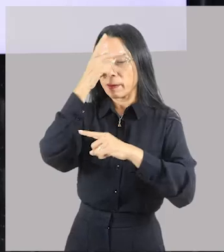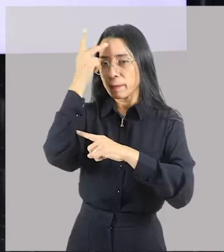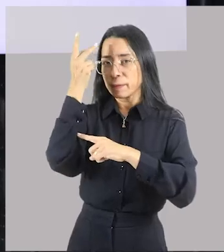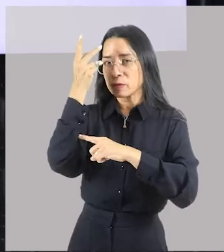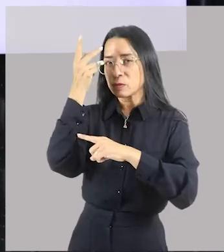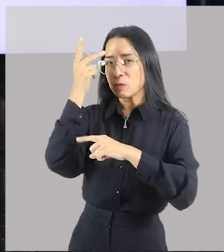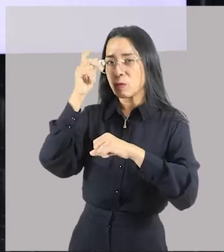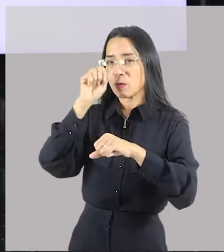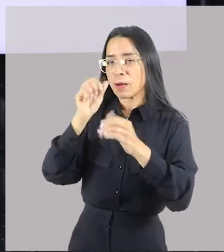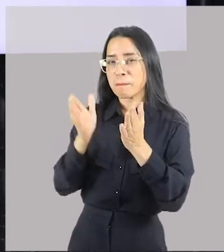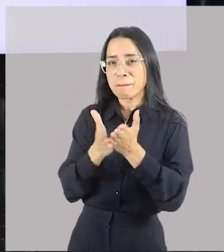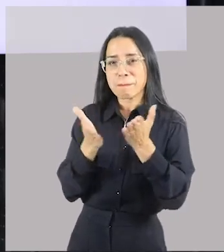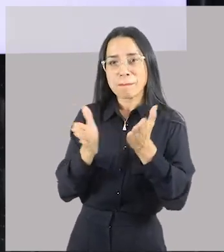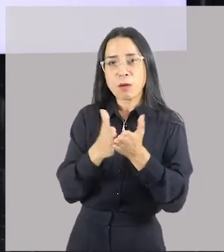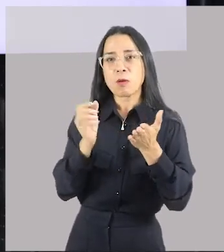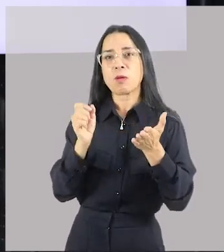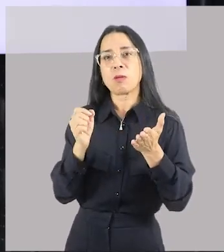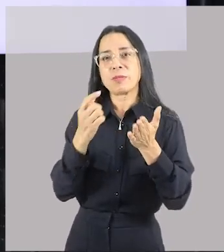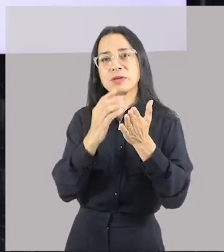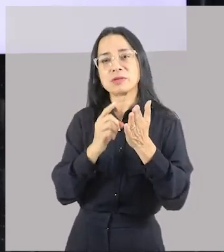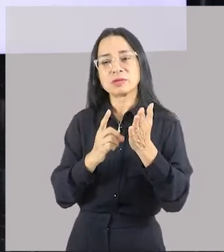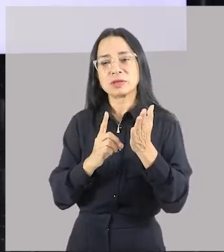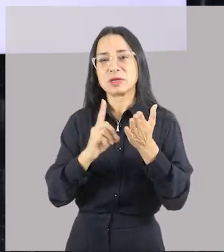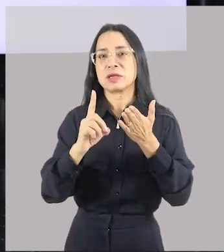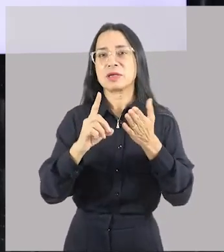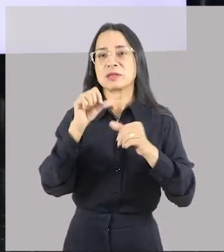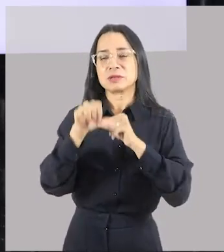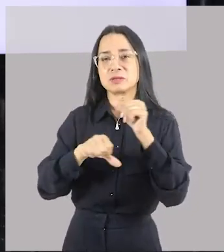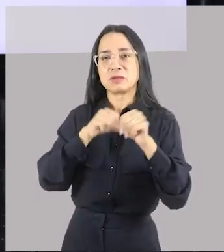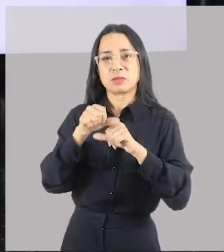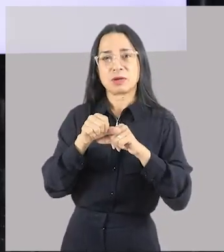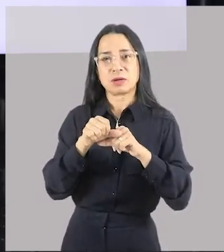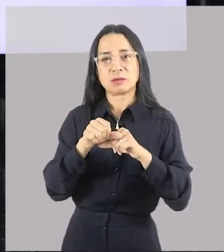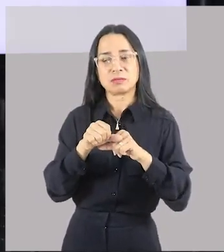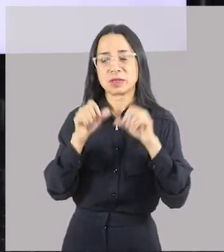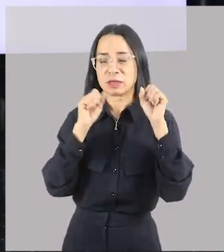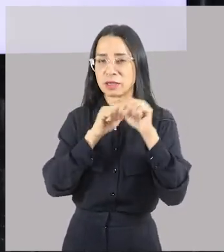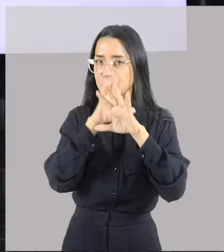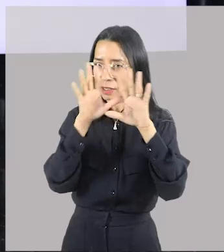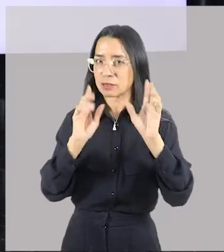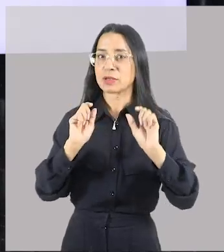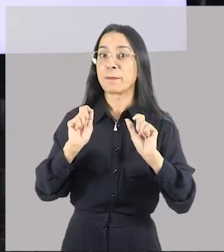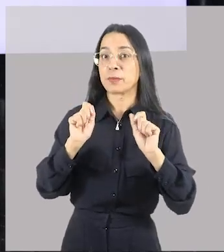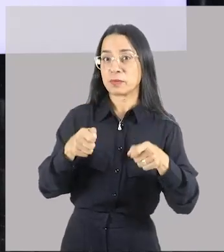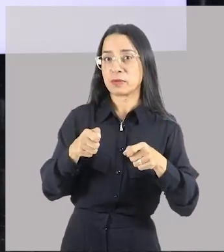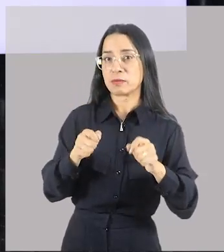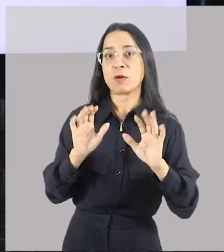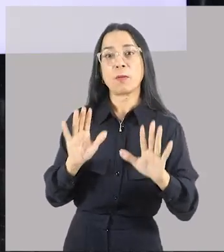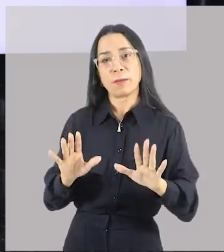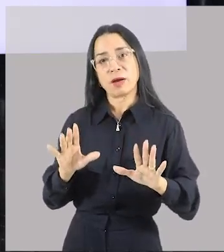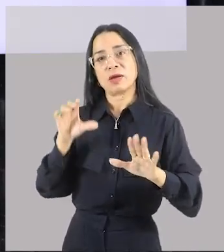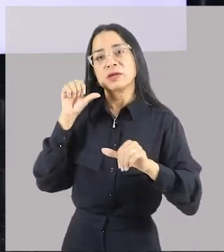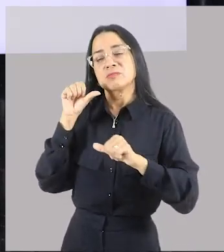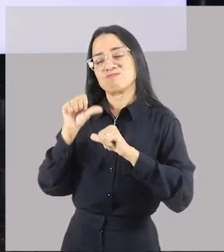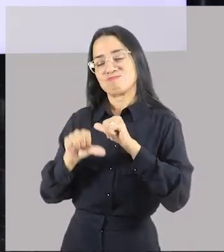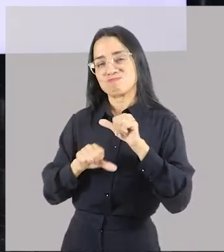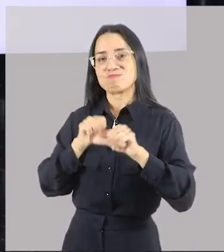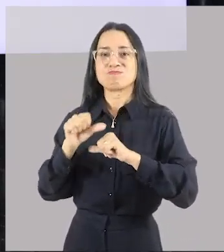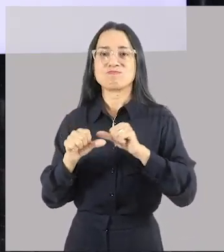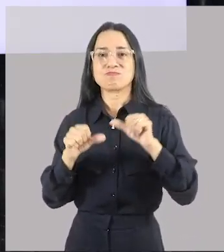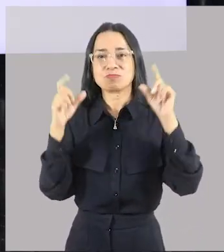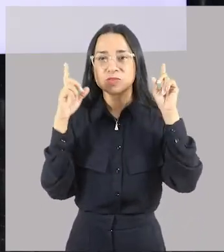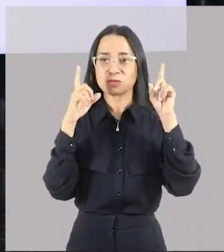sair daquilo ali. É claro que não é impossível, é possível, mas se torna muito difícil, porque cria-se